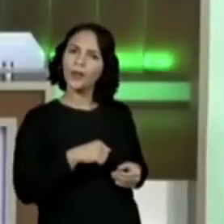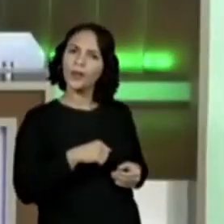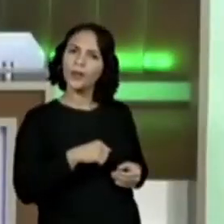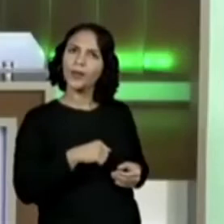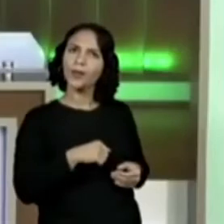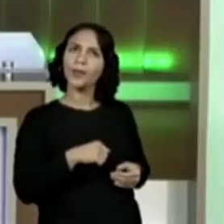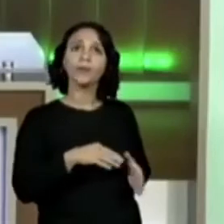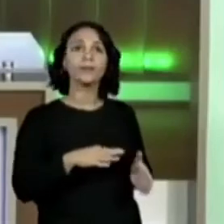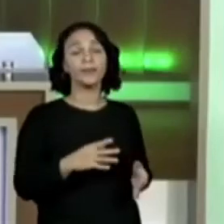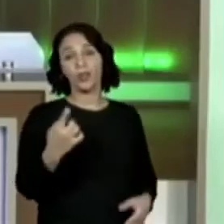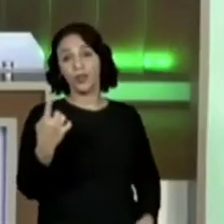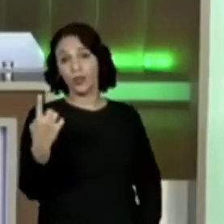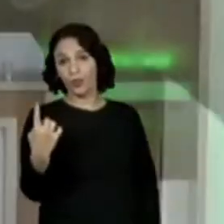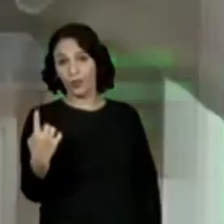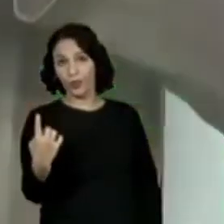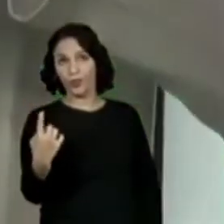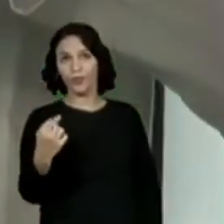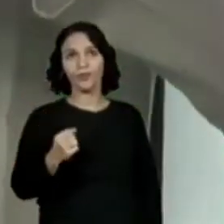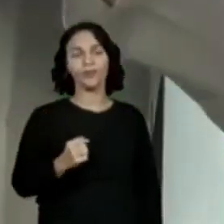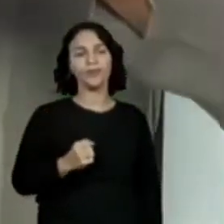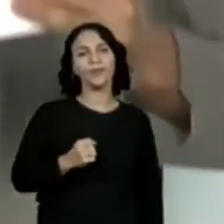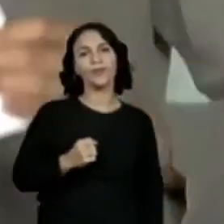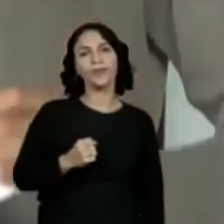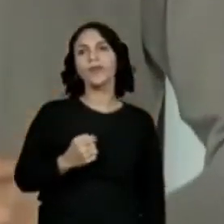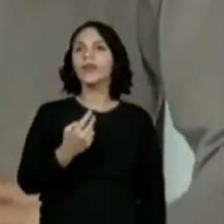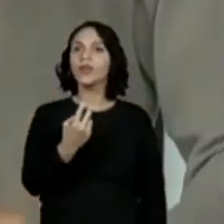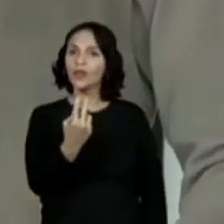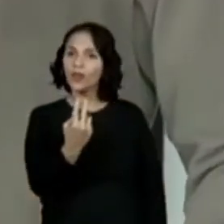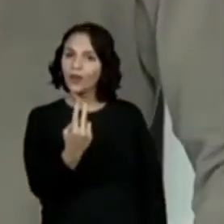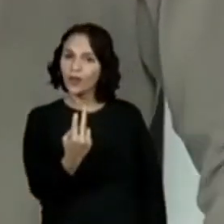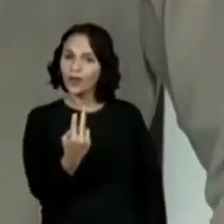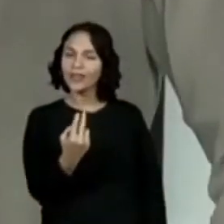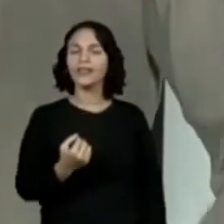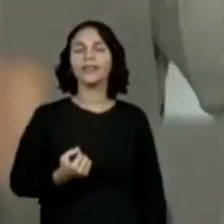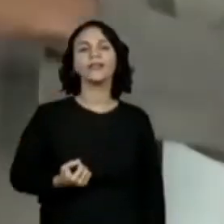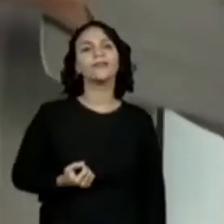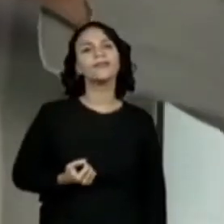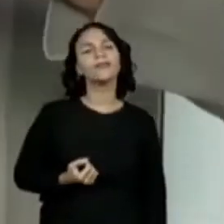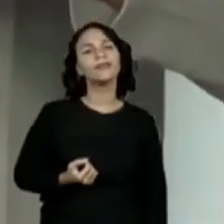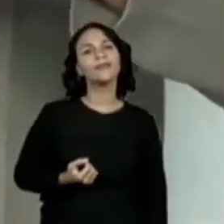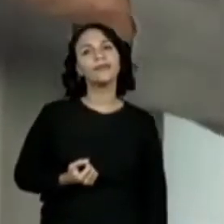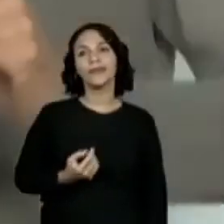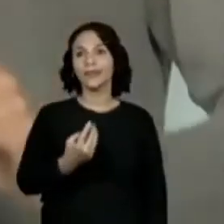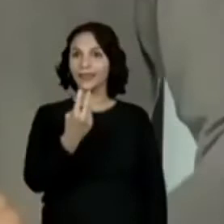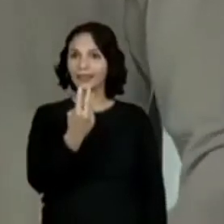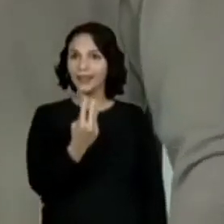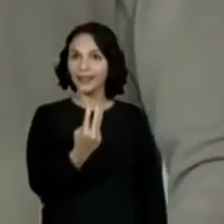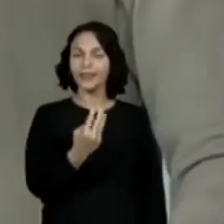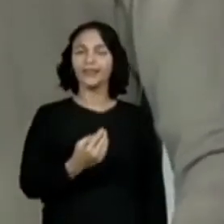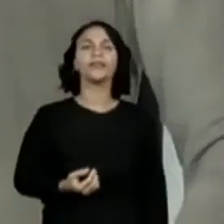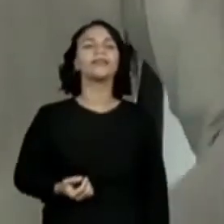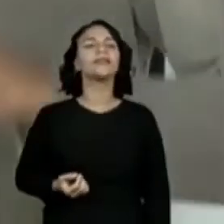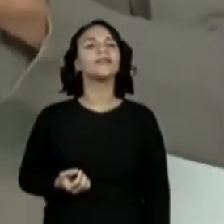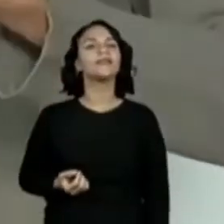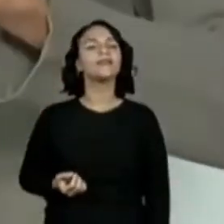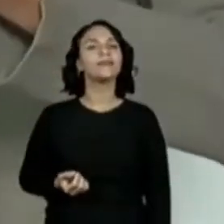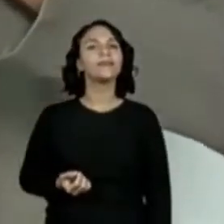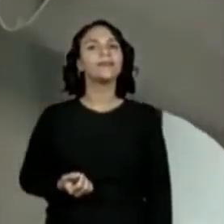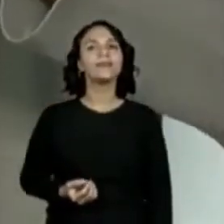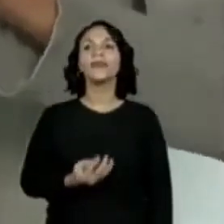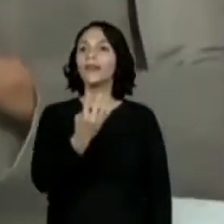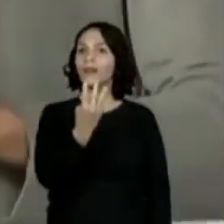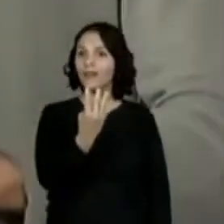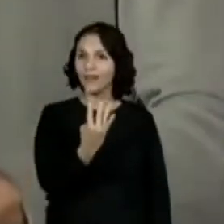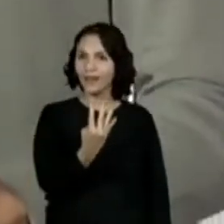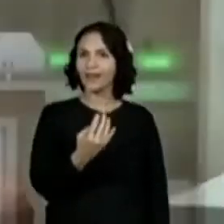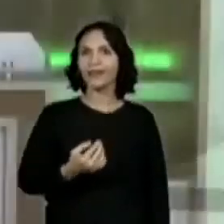Um envelope. 2 envelopes. 3 envelopes.